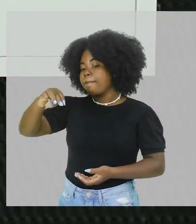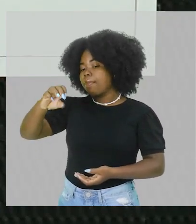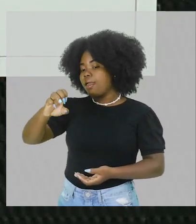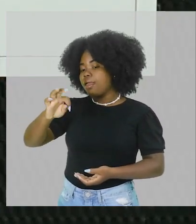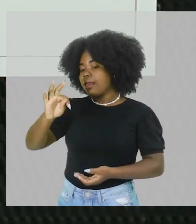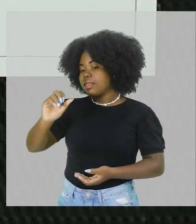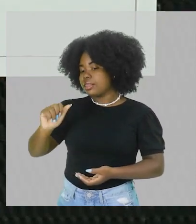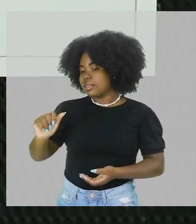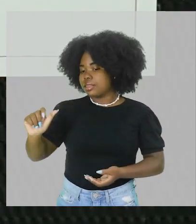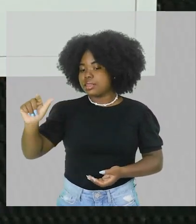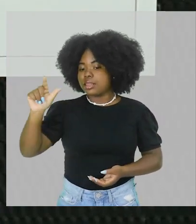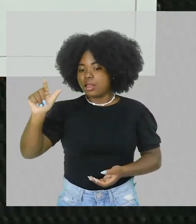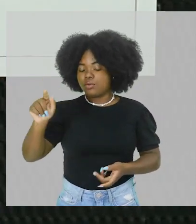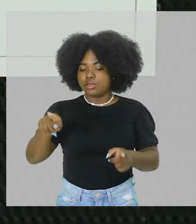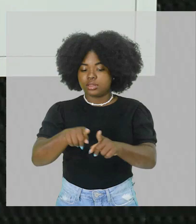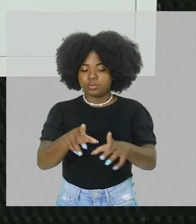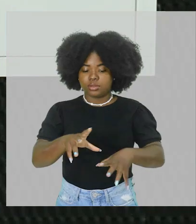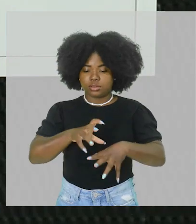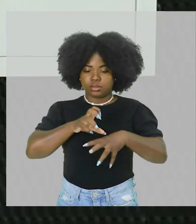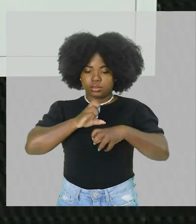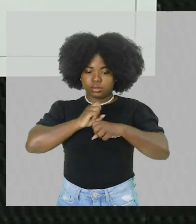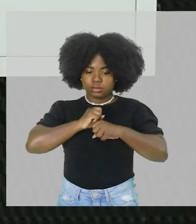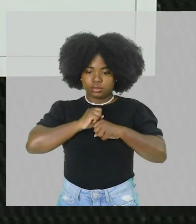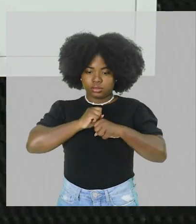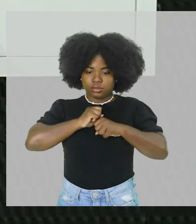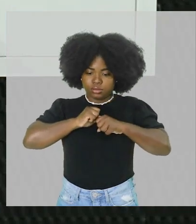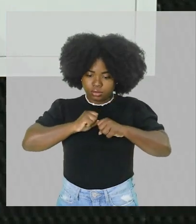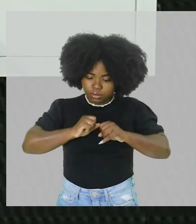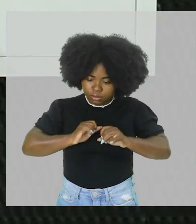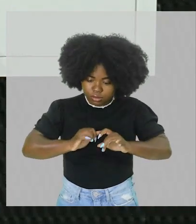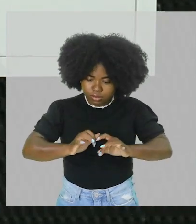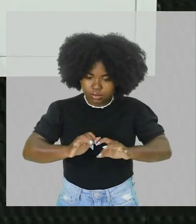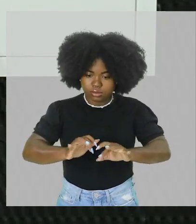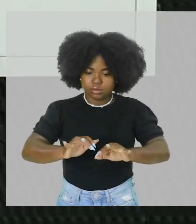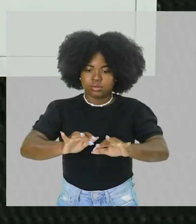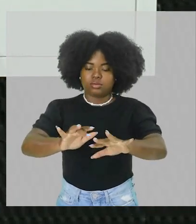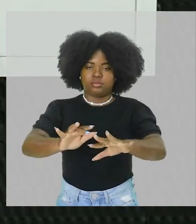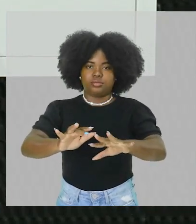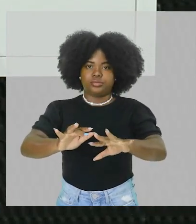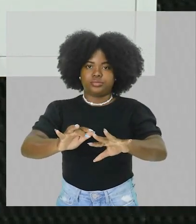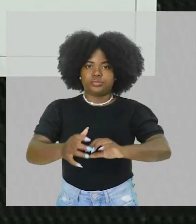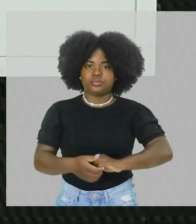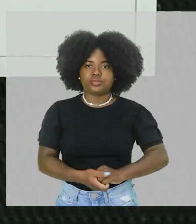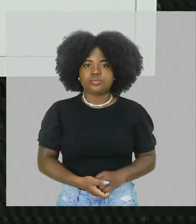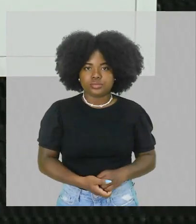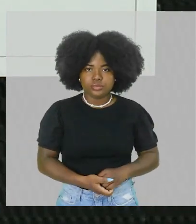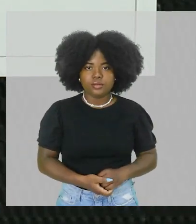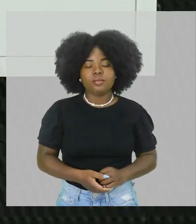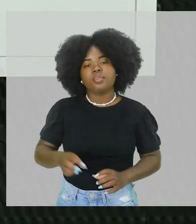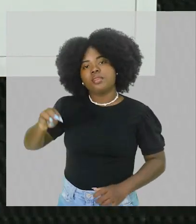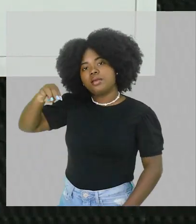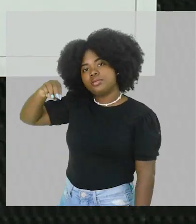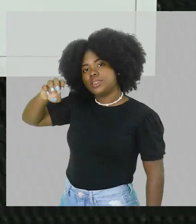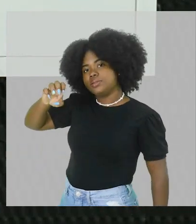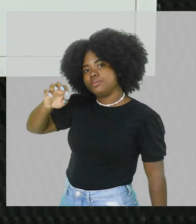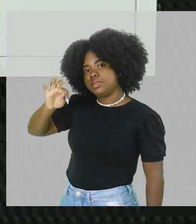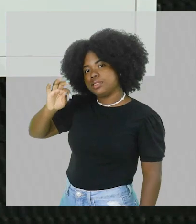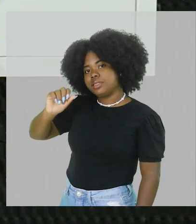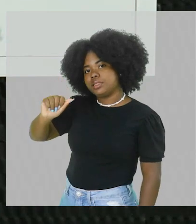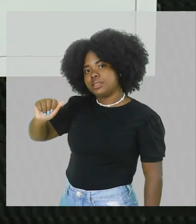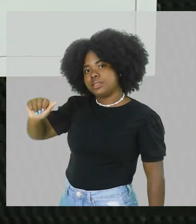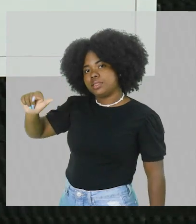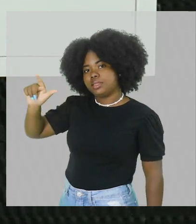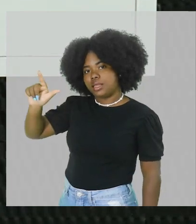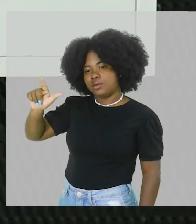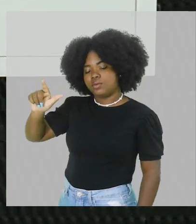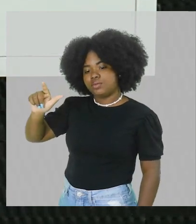também de atração e repulsão, né, de atração ou repulsão desses metais que são